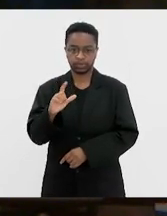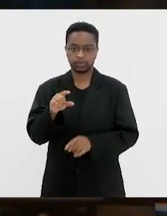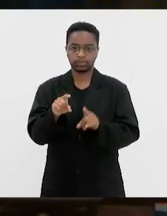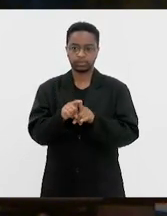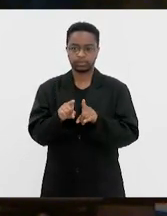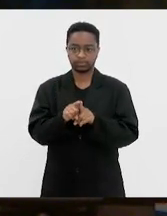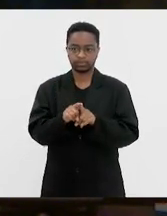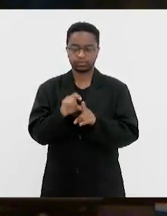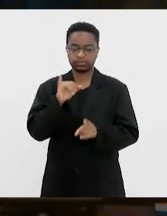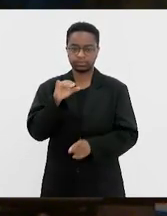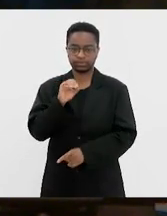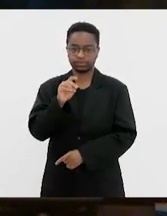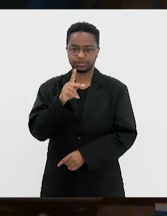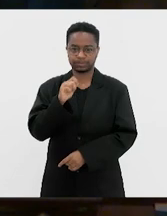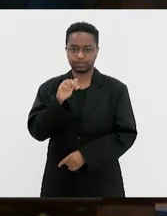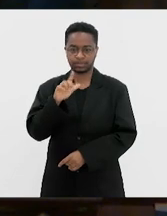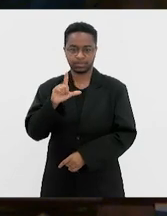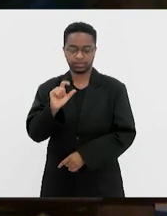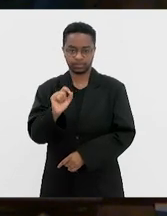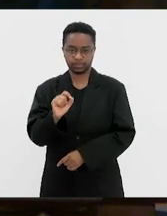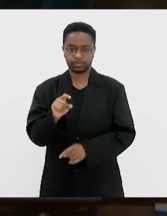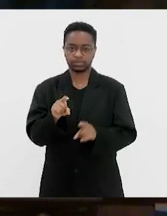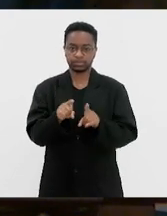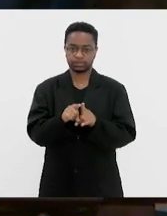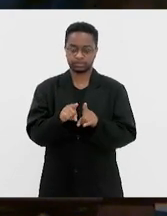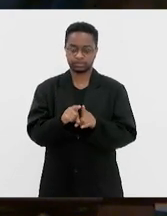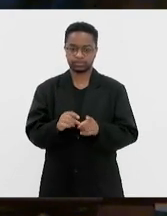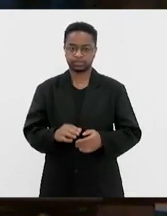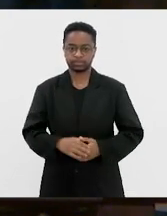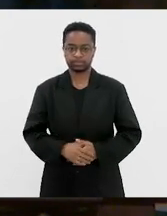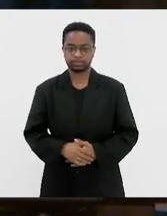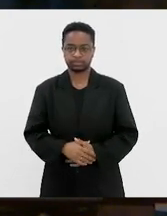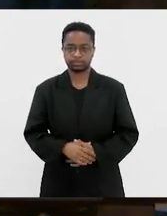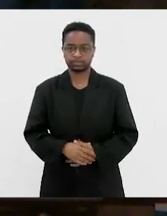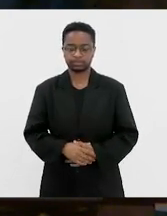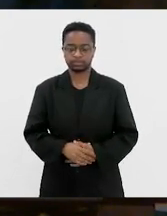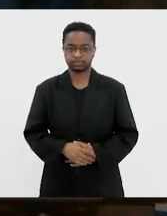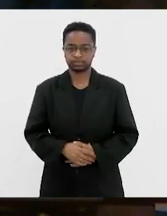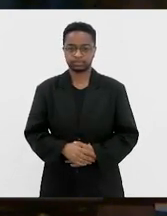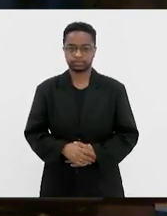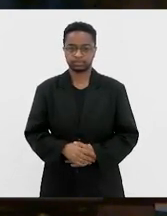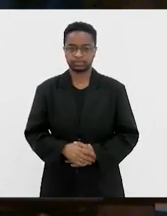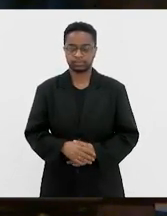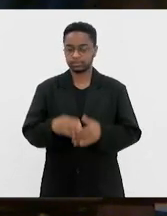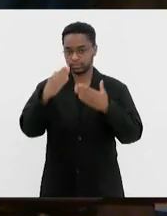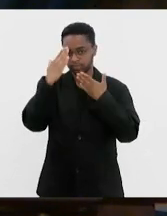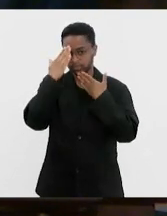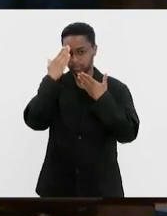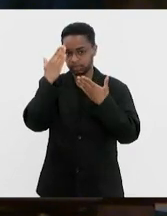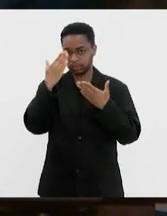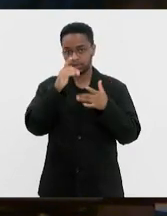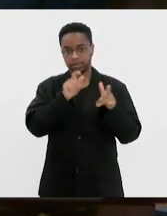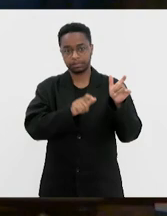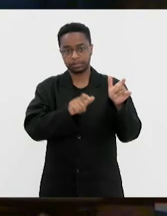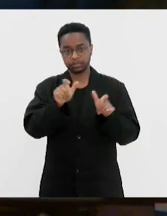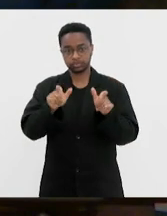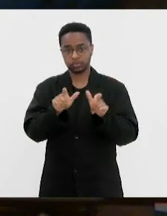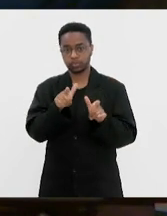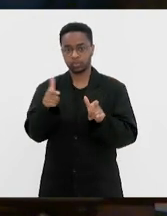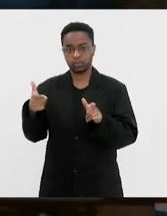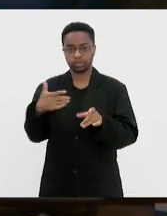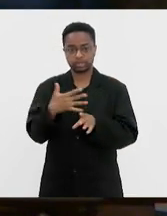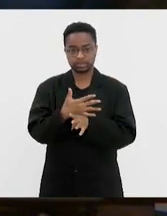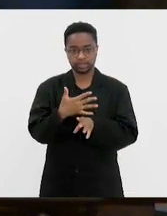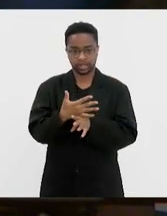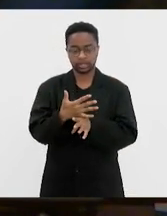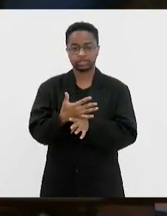João Paulo e nosso Bruno Lucena. Agradecer as pessoas que tiveram das outras cidades fora Mesquita, de Nova Iguaçu,